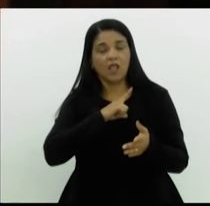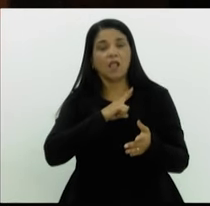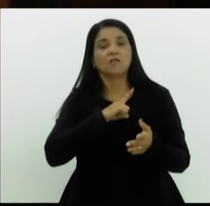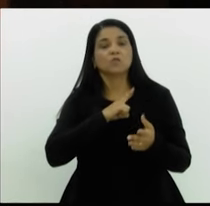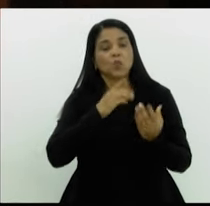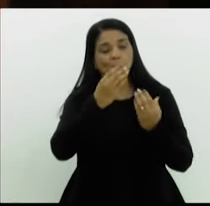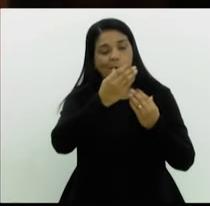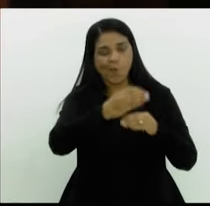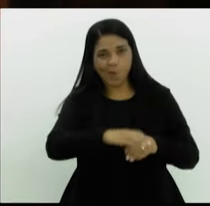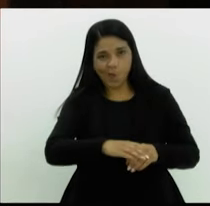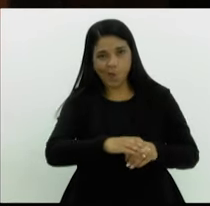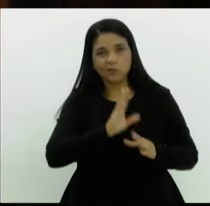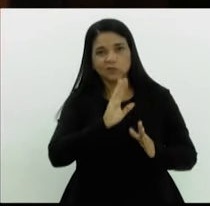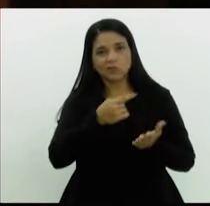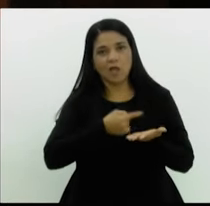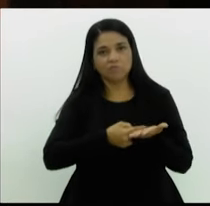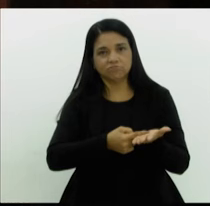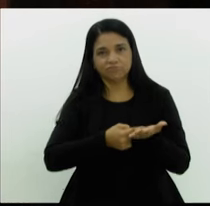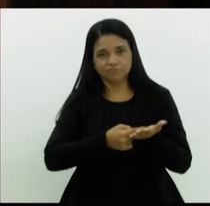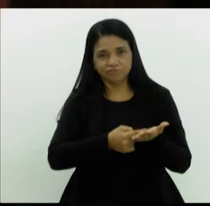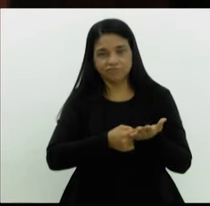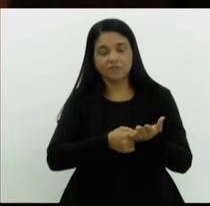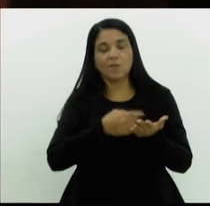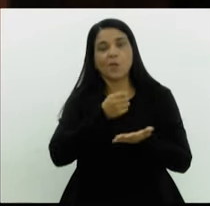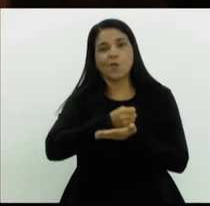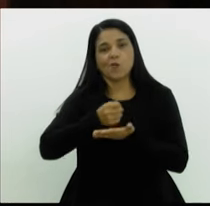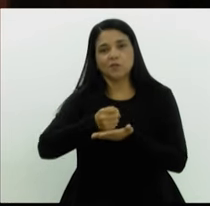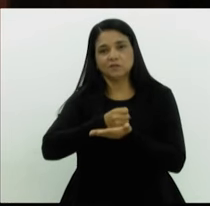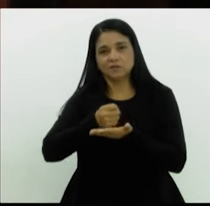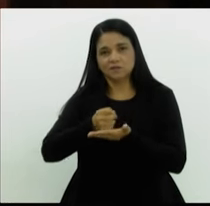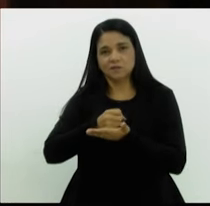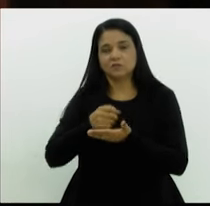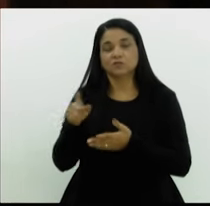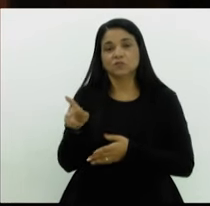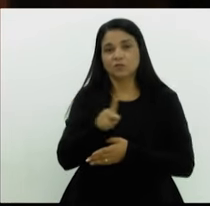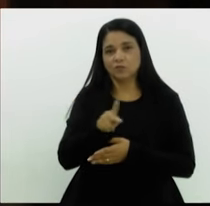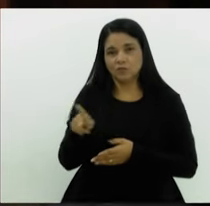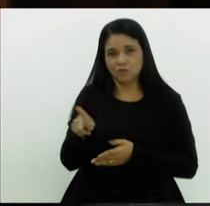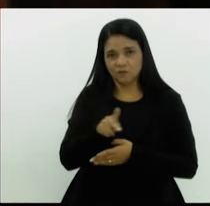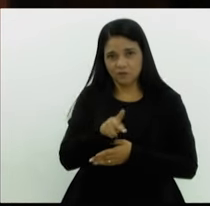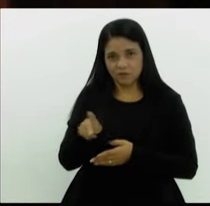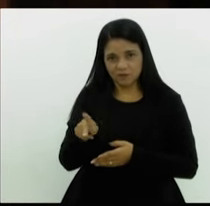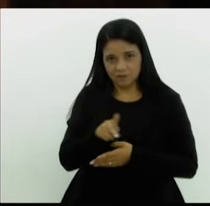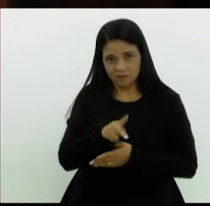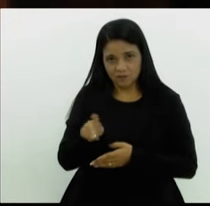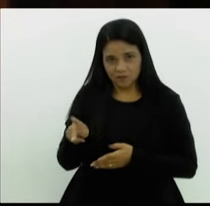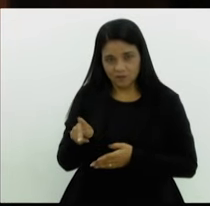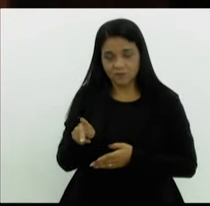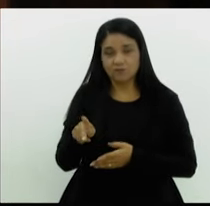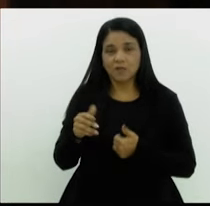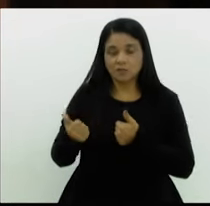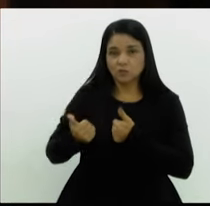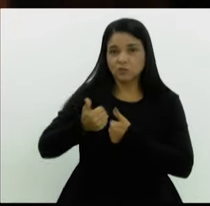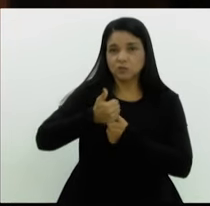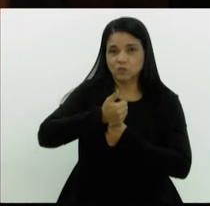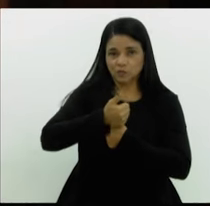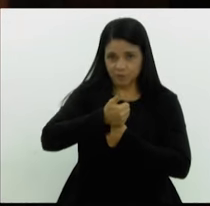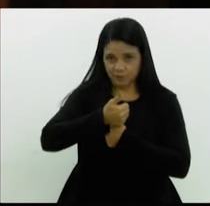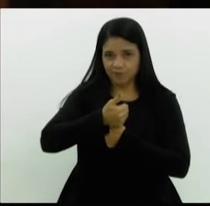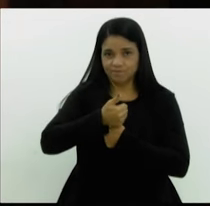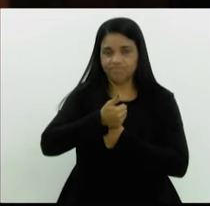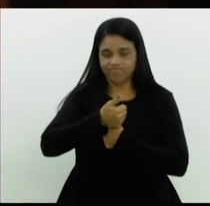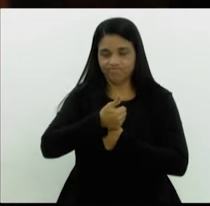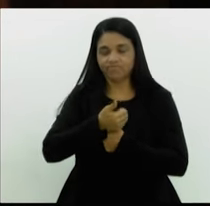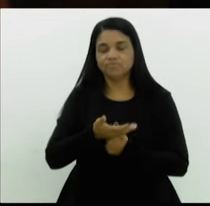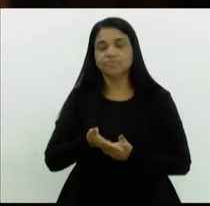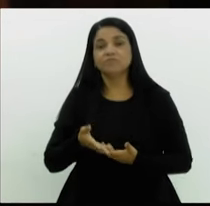devido concurso público para a contratação de professores em definitivo para suprir a rede. E a gente